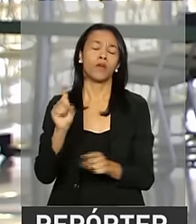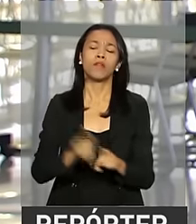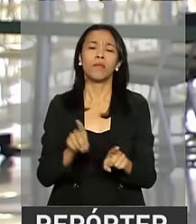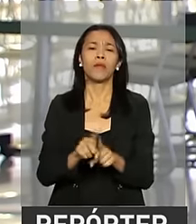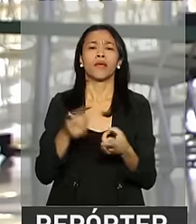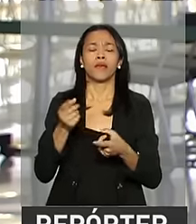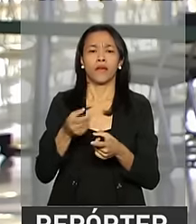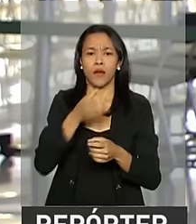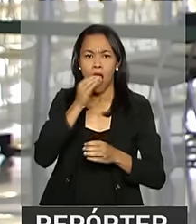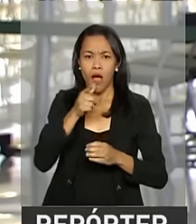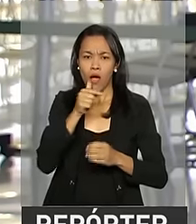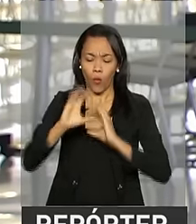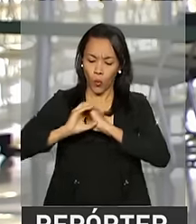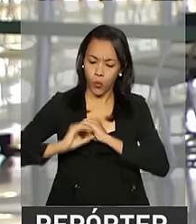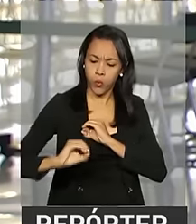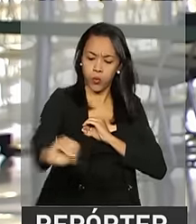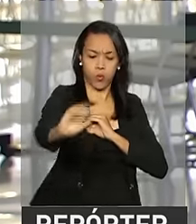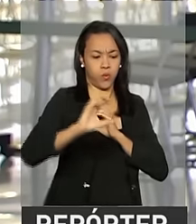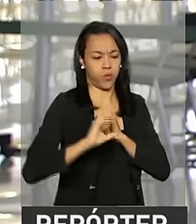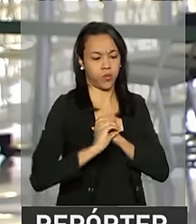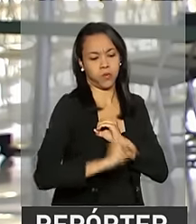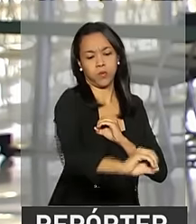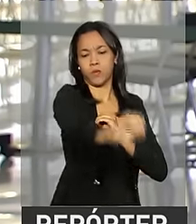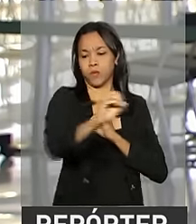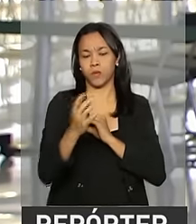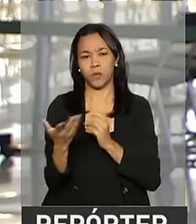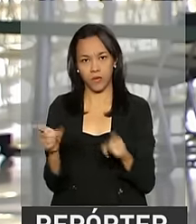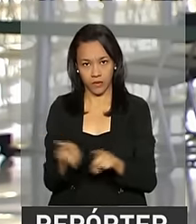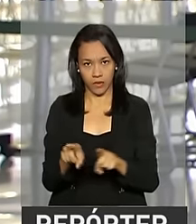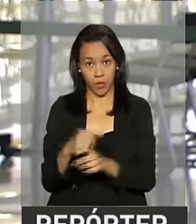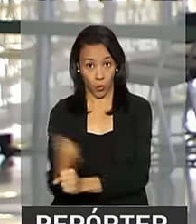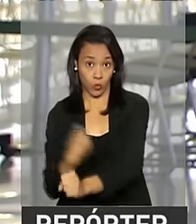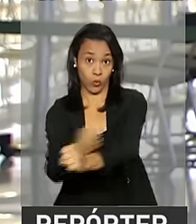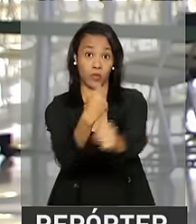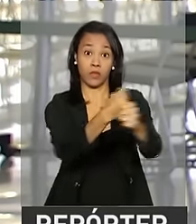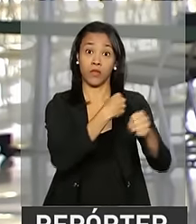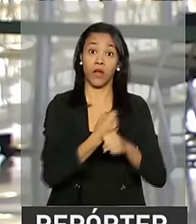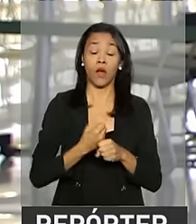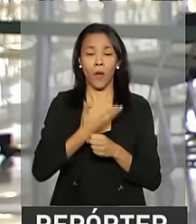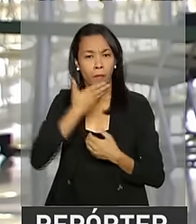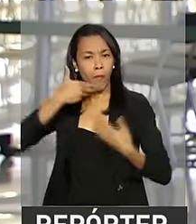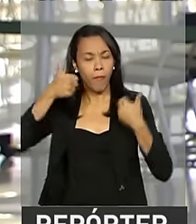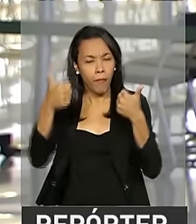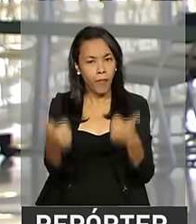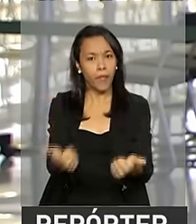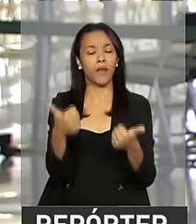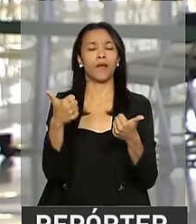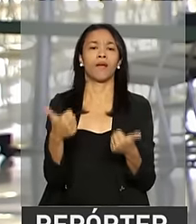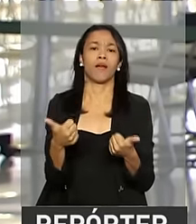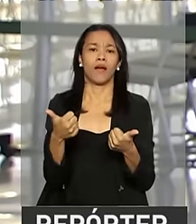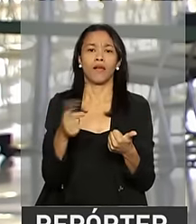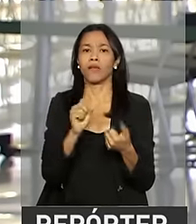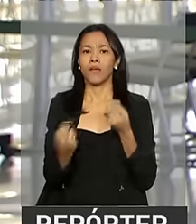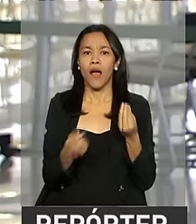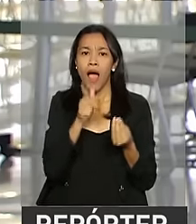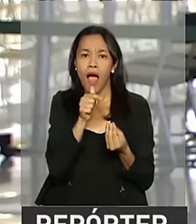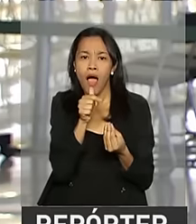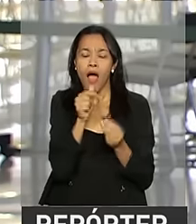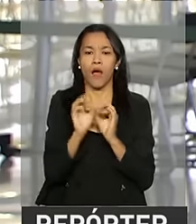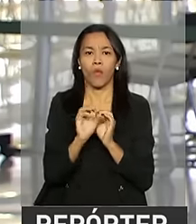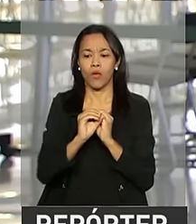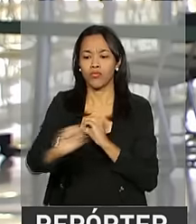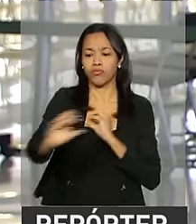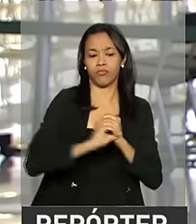básico, investimentos para melhorar as condições do saneamento básico, também melhorar as condições do abastecimento de água,